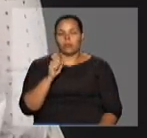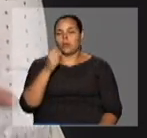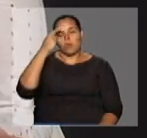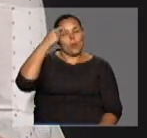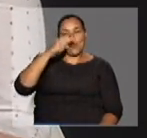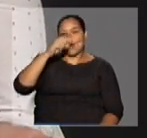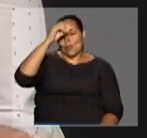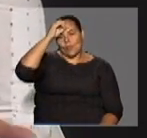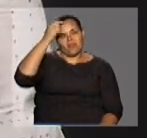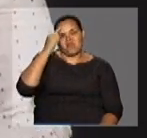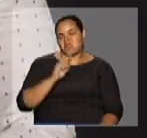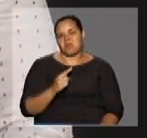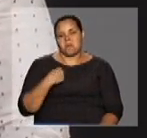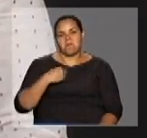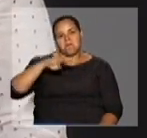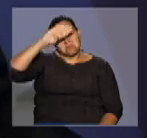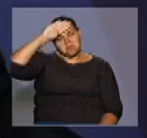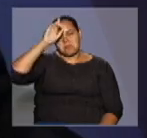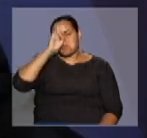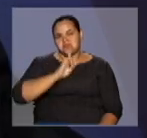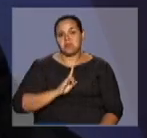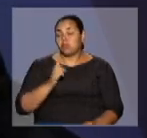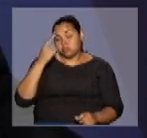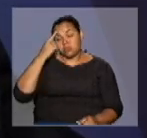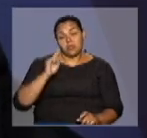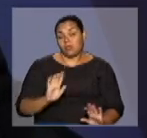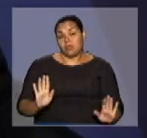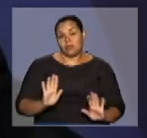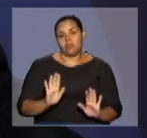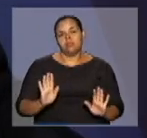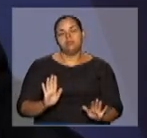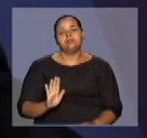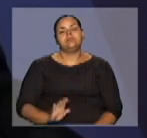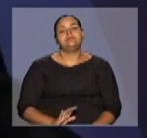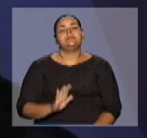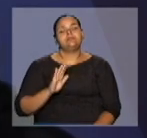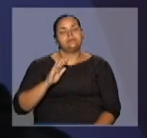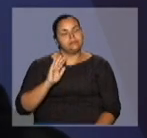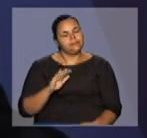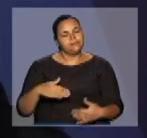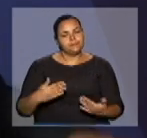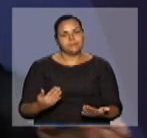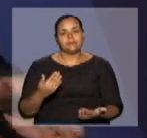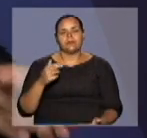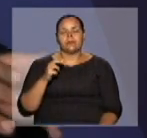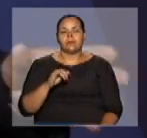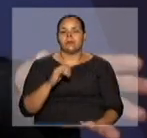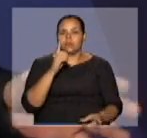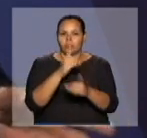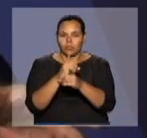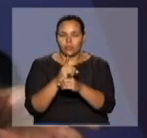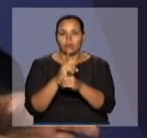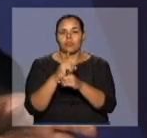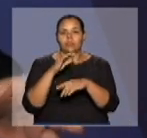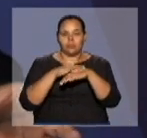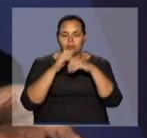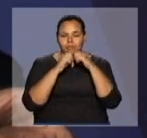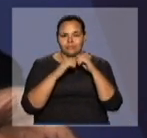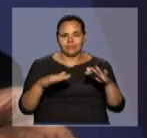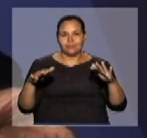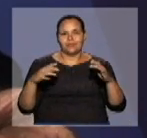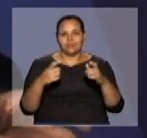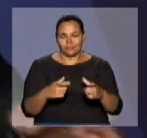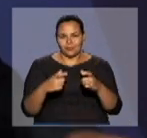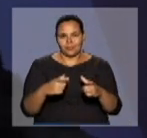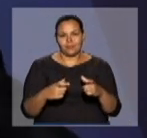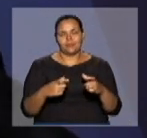até nem saber que teve a febre amarela, é isso? Na maioria dos casos ela nem sabe que tem. Cabe, quando se detecta o surto em alguma